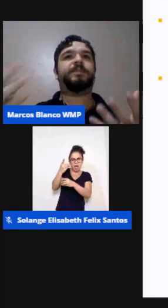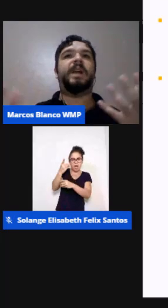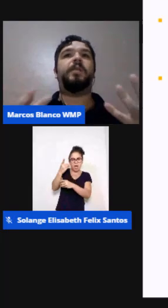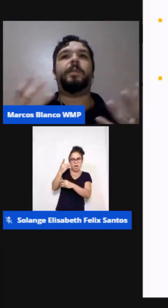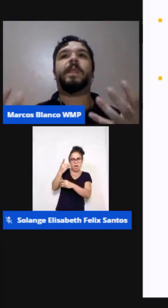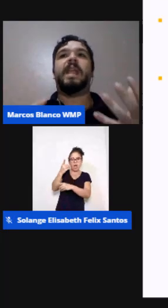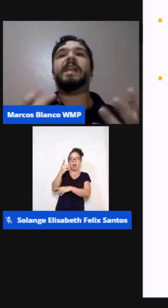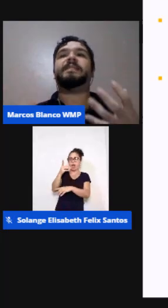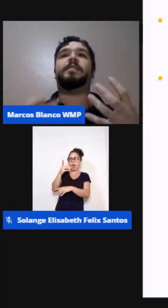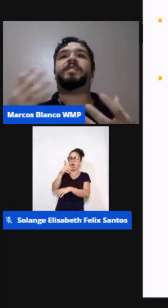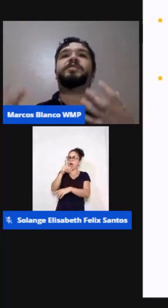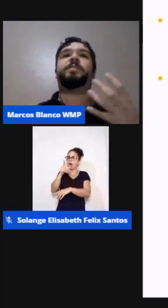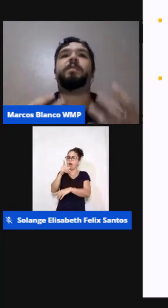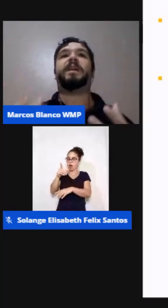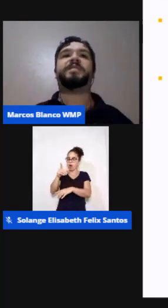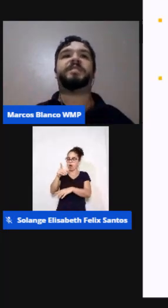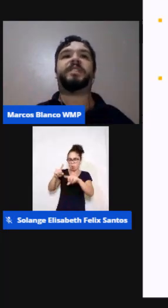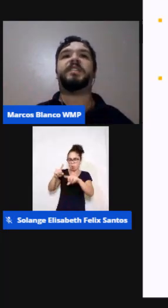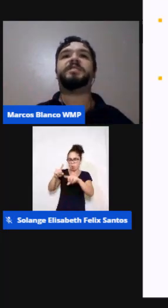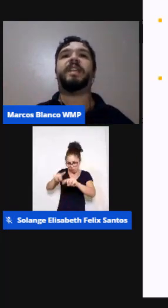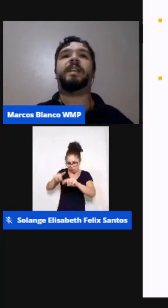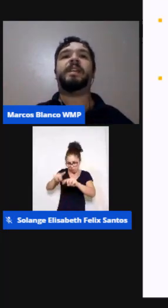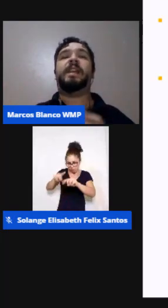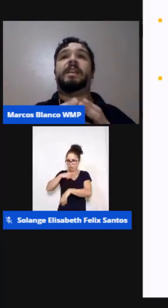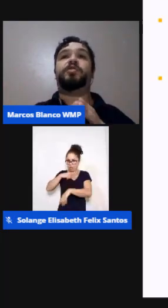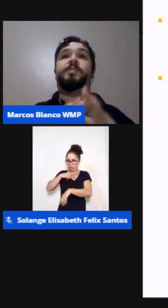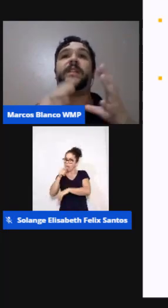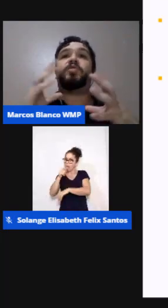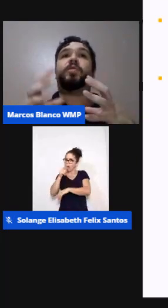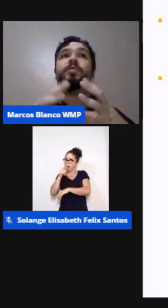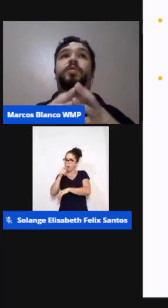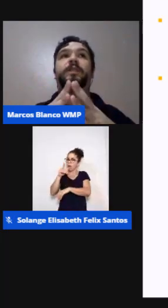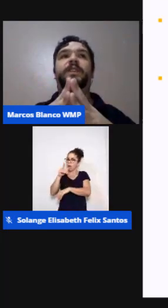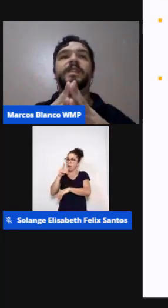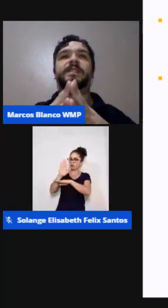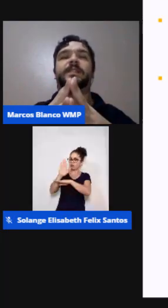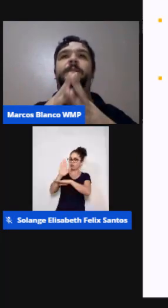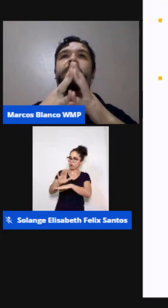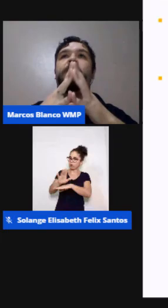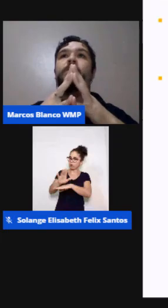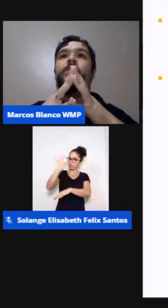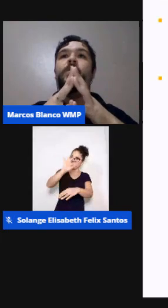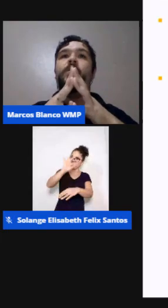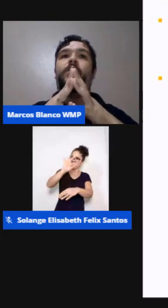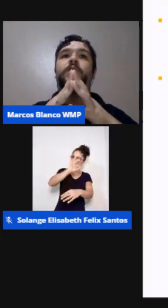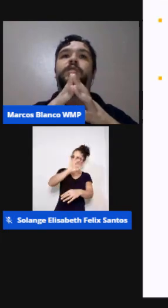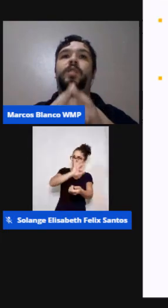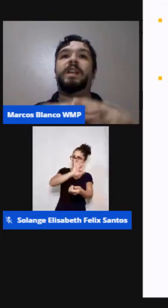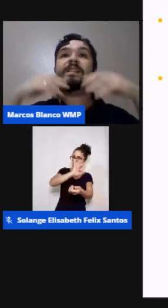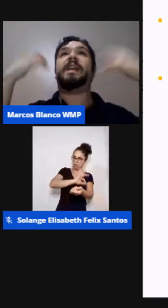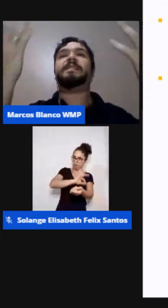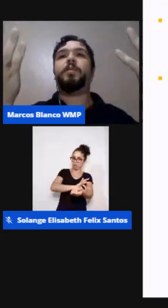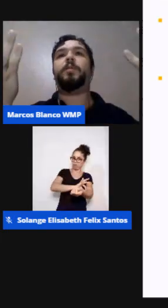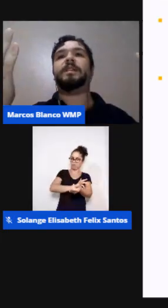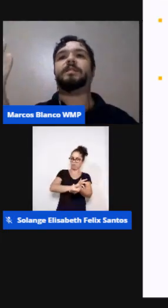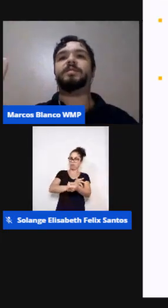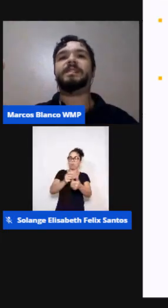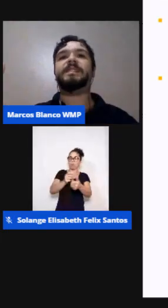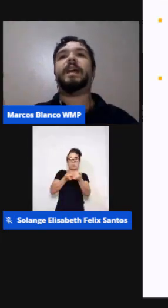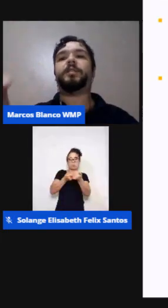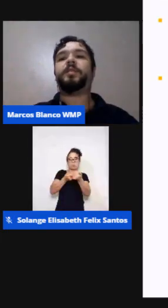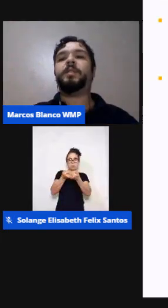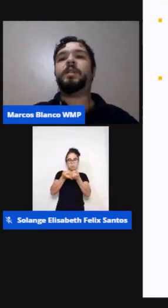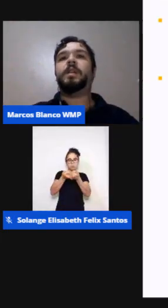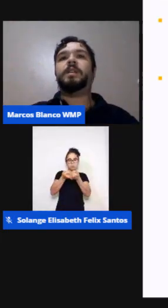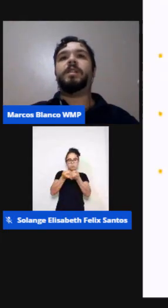Aedes aegypti? Então, essas são as grandes problemáticas que a gente tem. E os métodos de controle visam o controle dessa